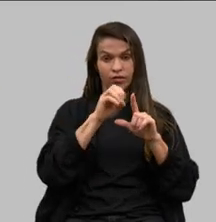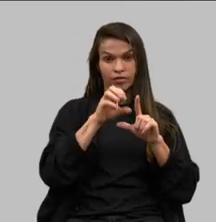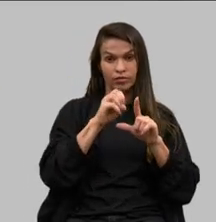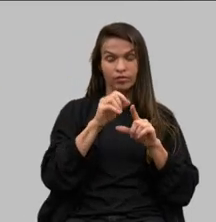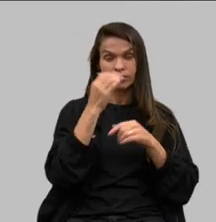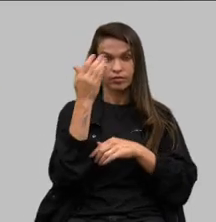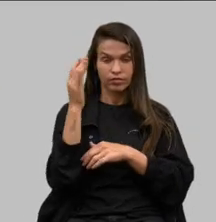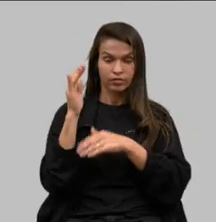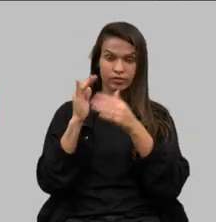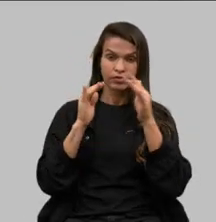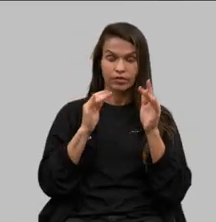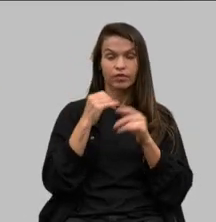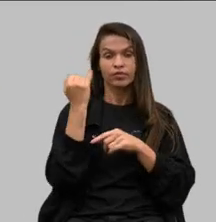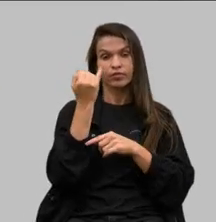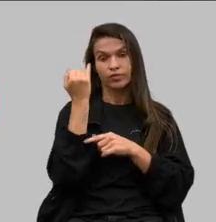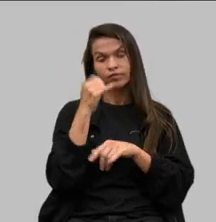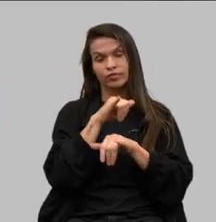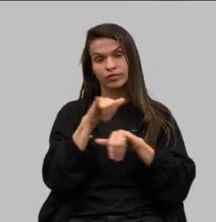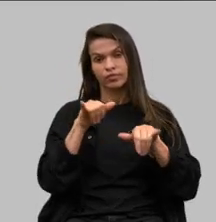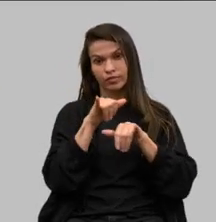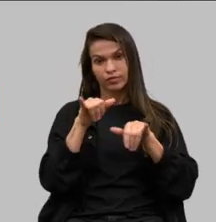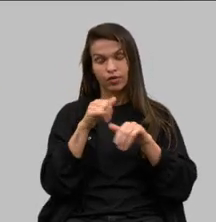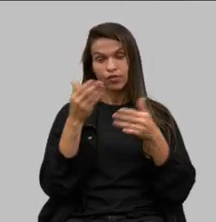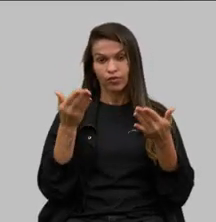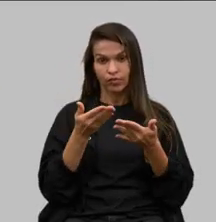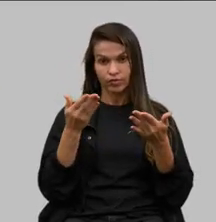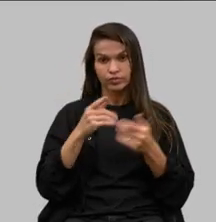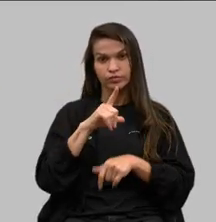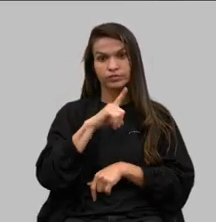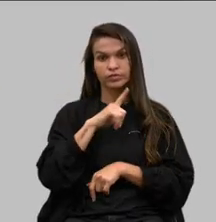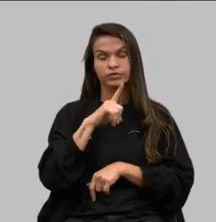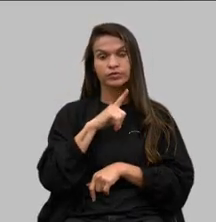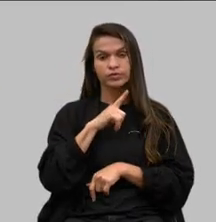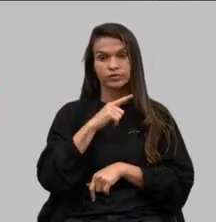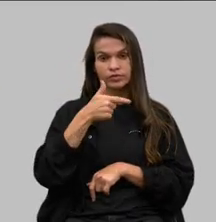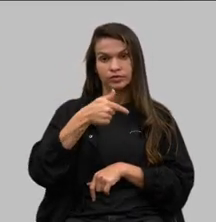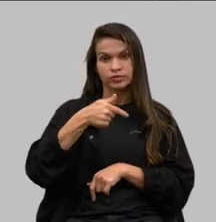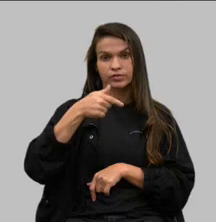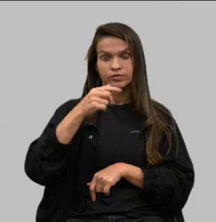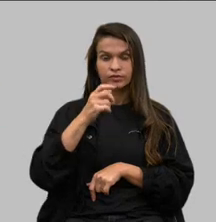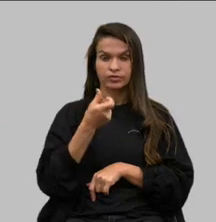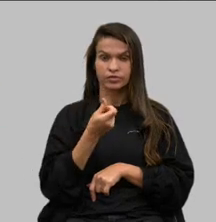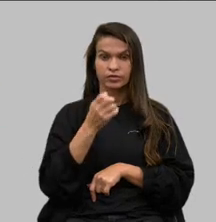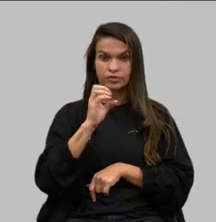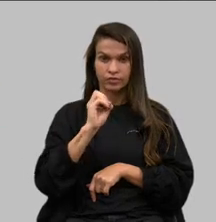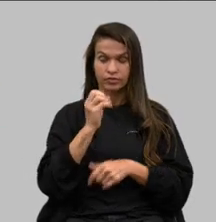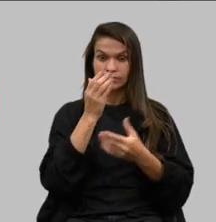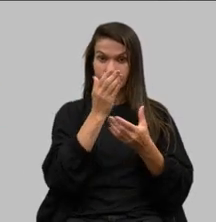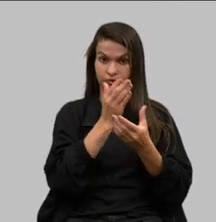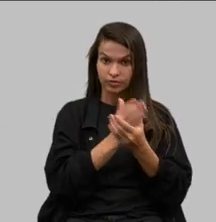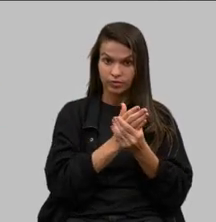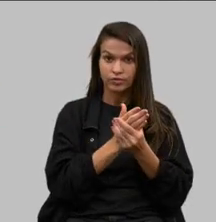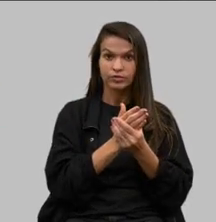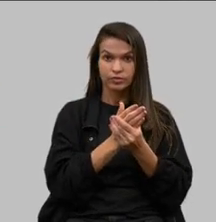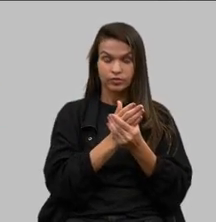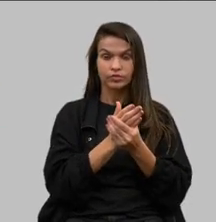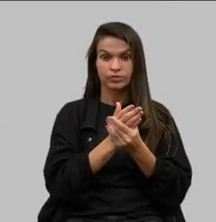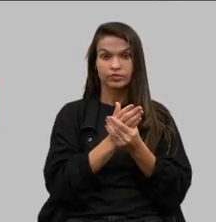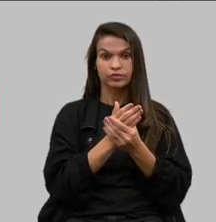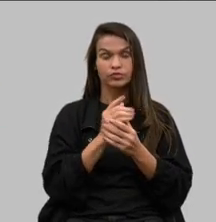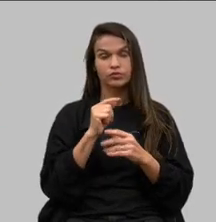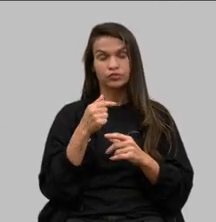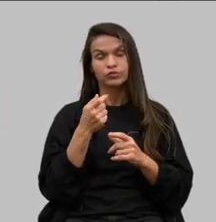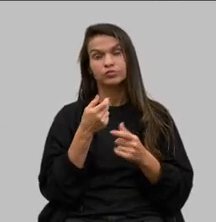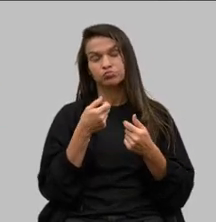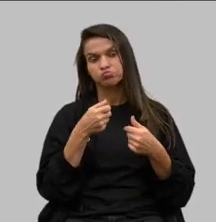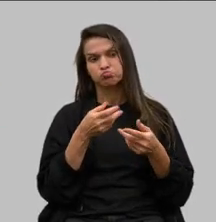eh importante dizer que hoje a gente tem 760 processos que nós consideramos como pendentes